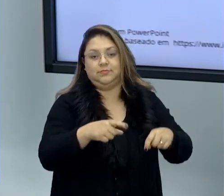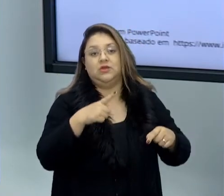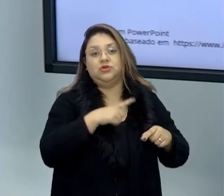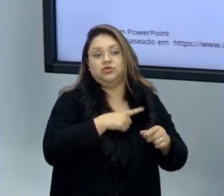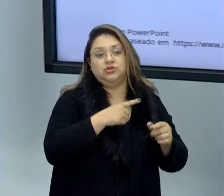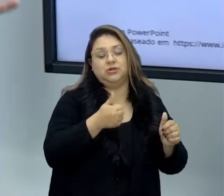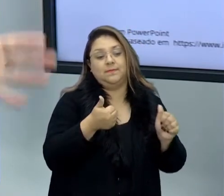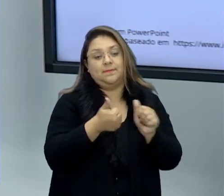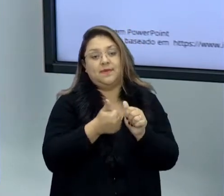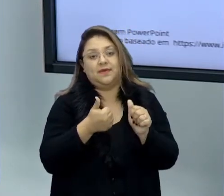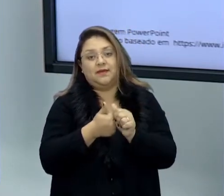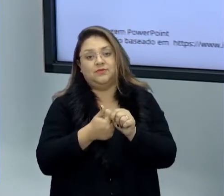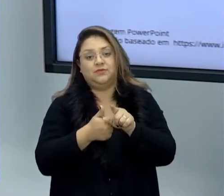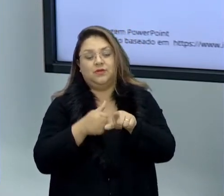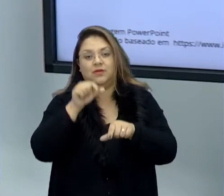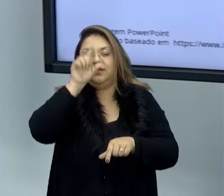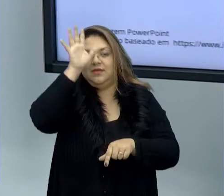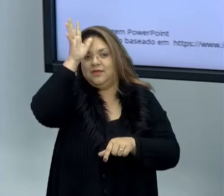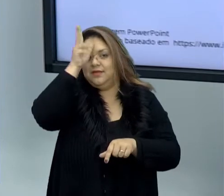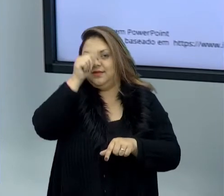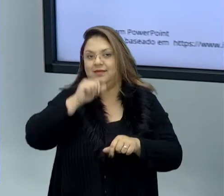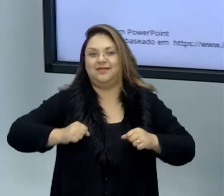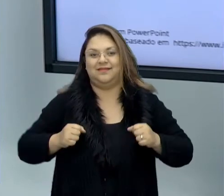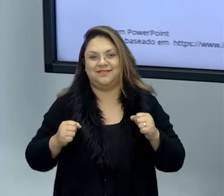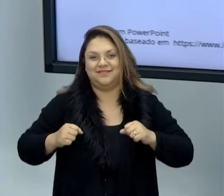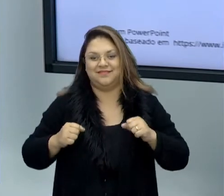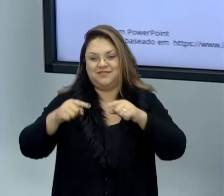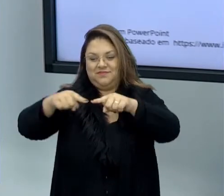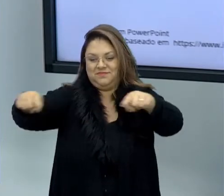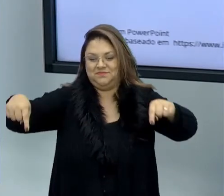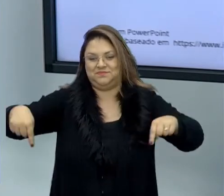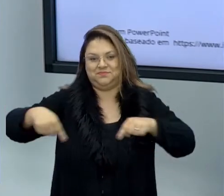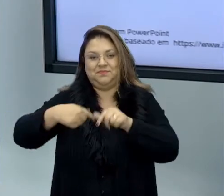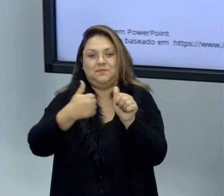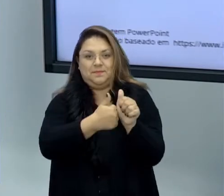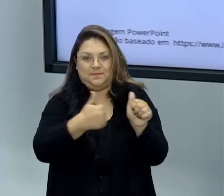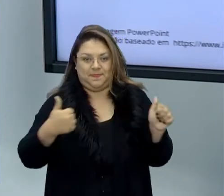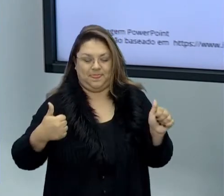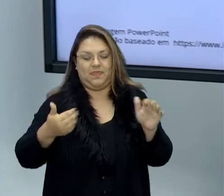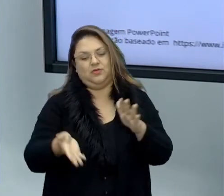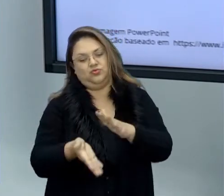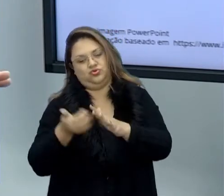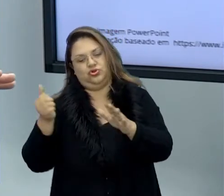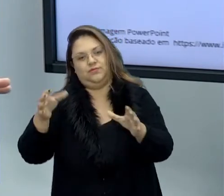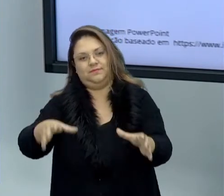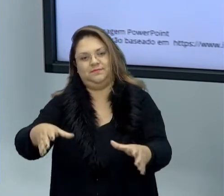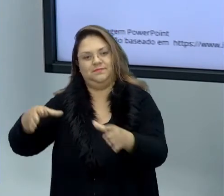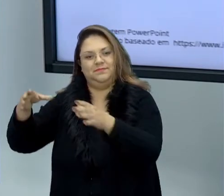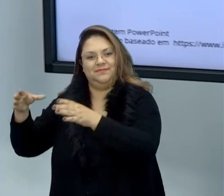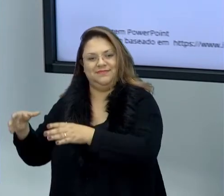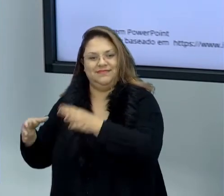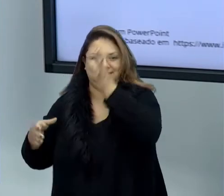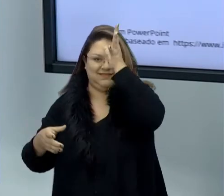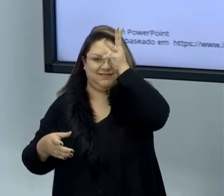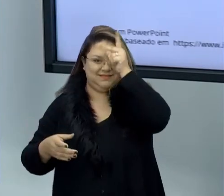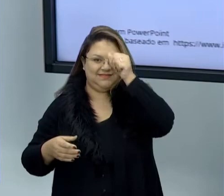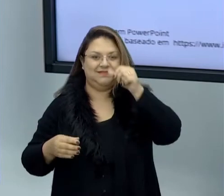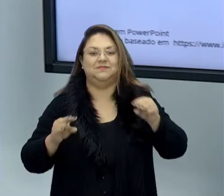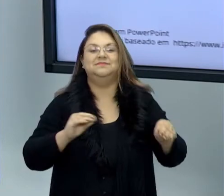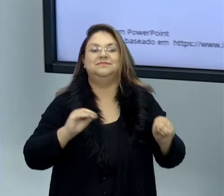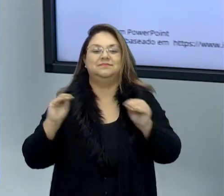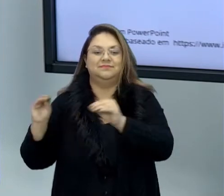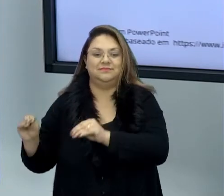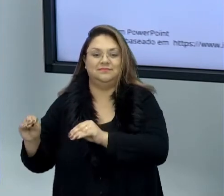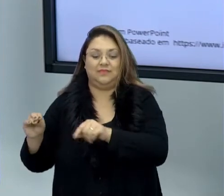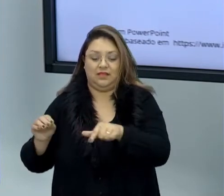galinheiro. O que eles fizeram? Mudaram o galinheiro do local. Aquele espaço onde ficavam as galinhas está